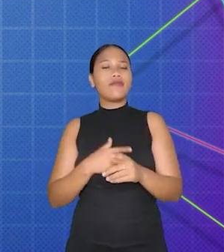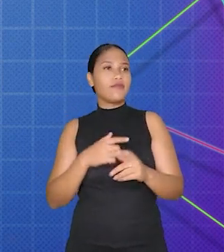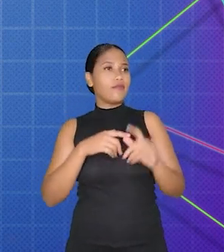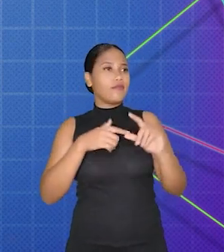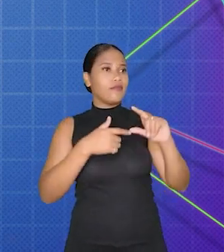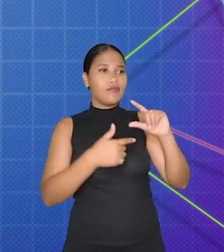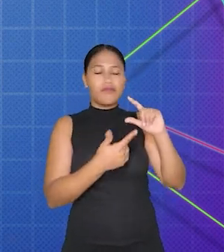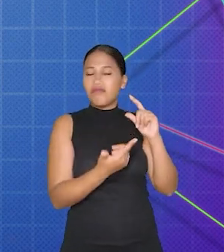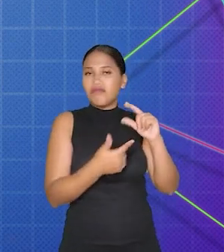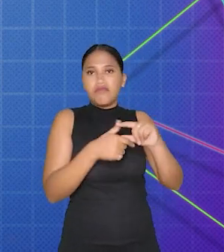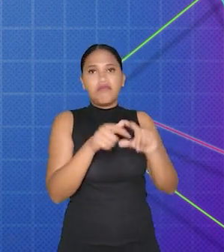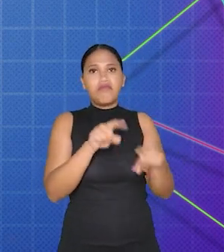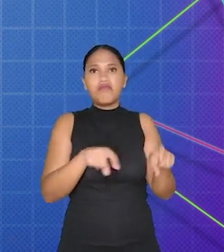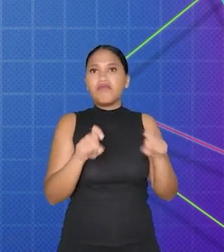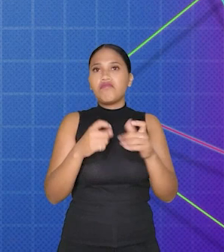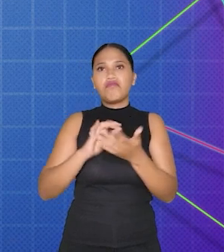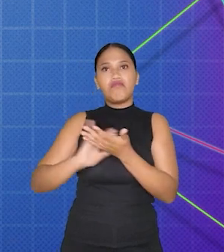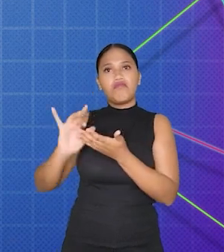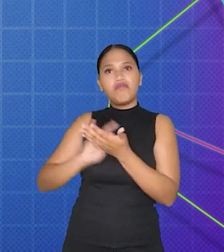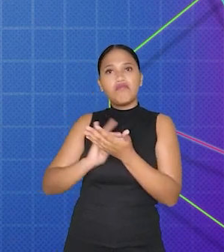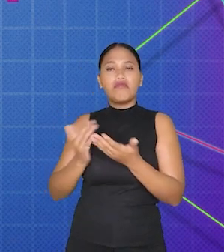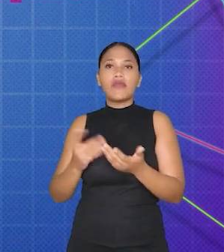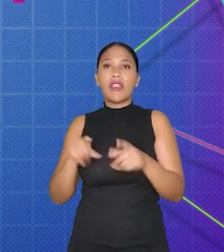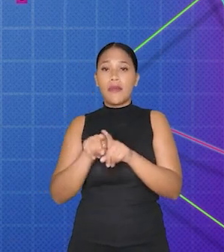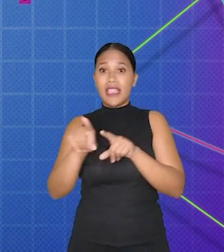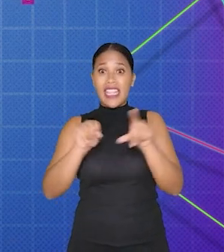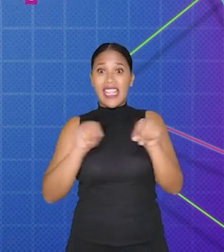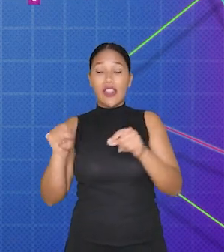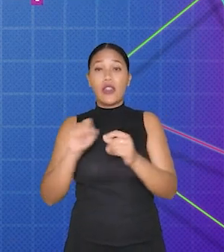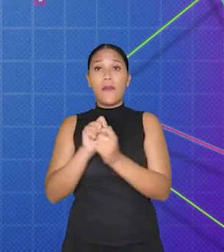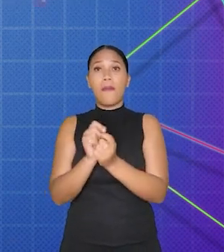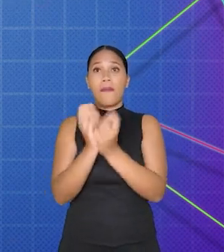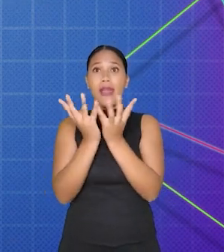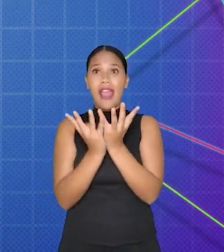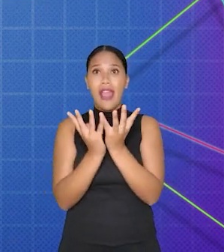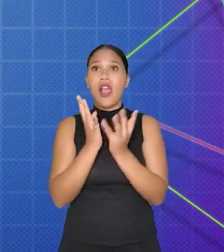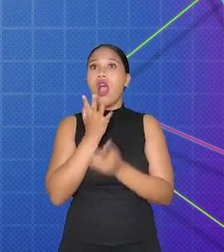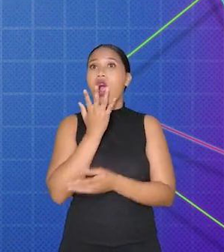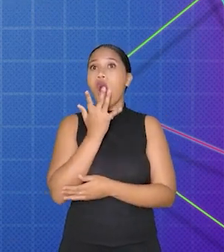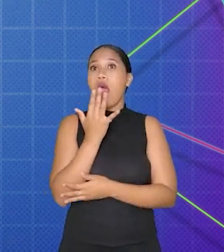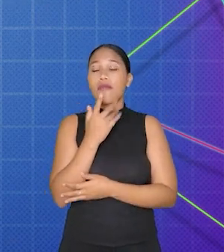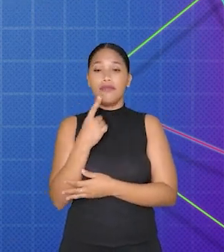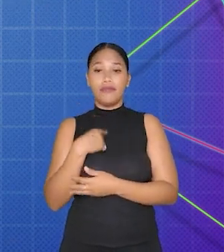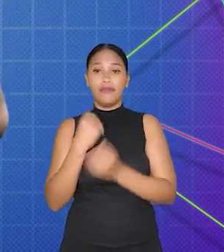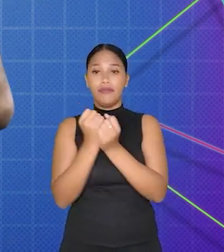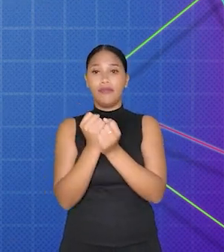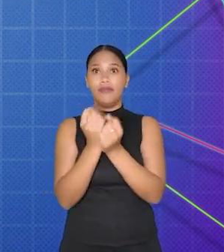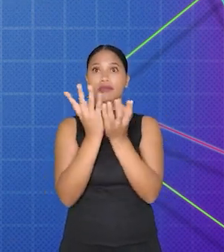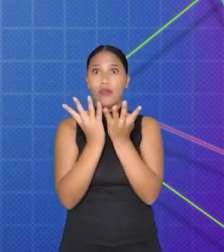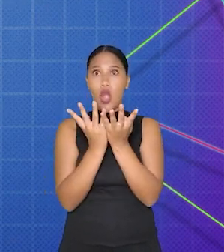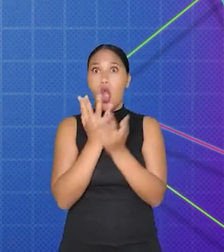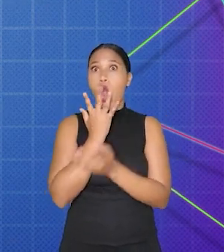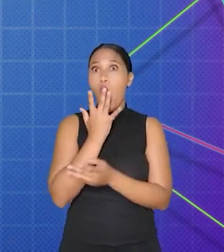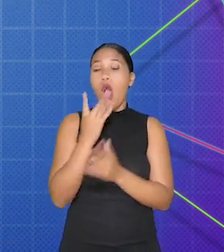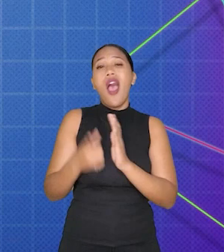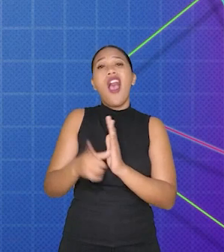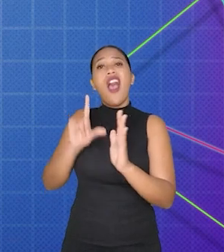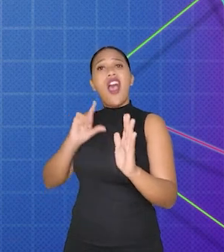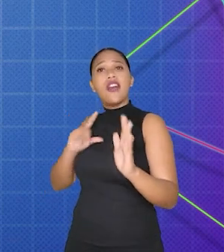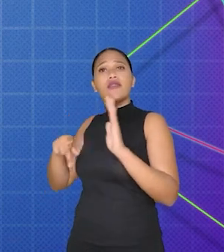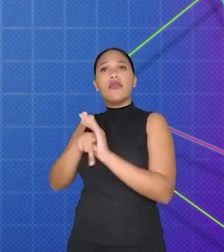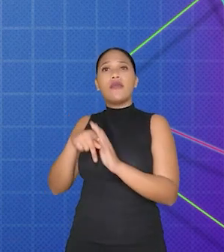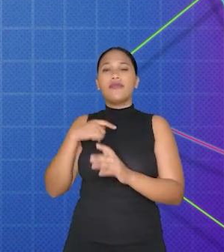diferentes dispositivos e resoluções. Técnica de seleção de paleta é uma técnica em que uma paleta de cores é